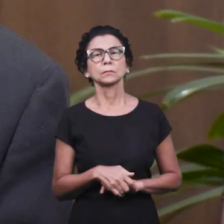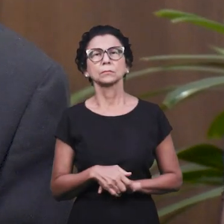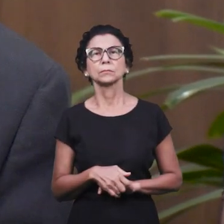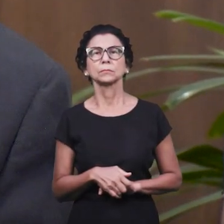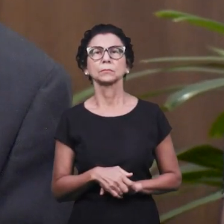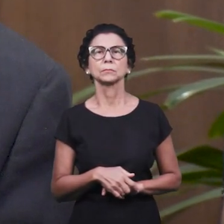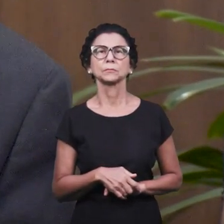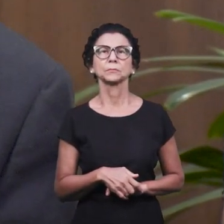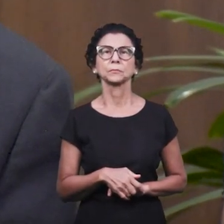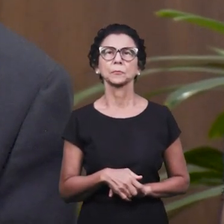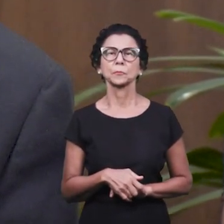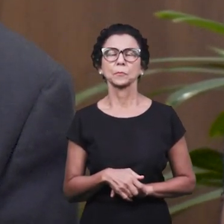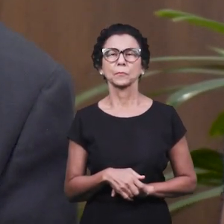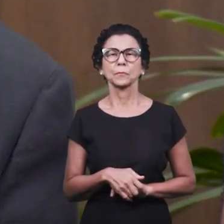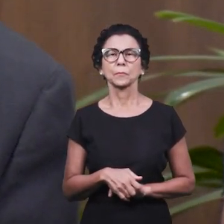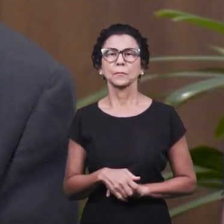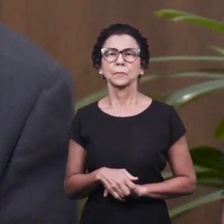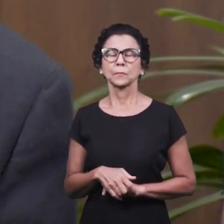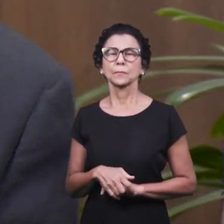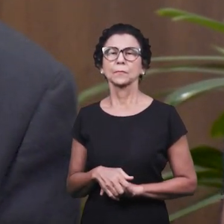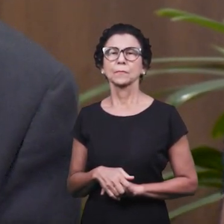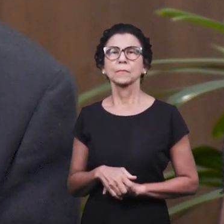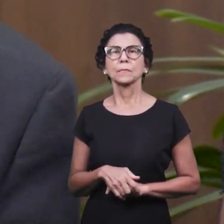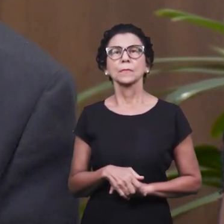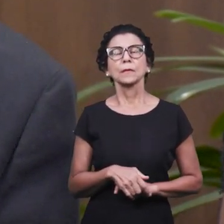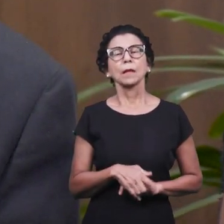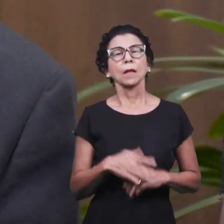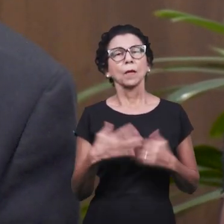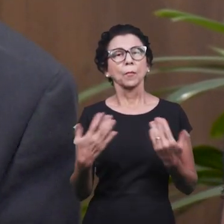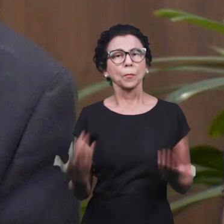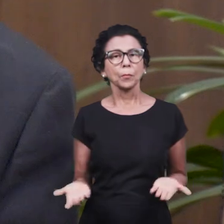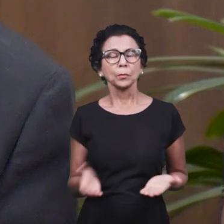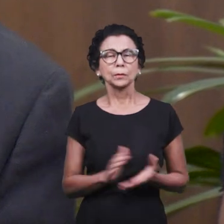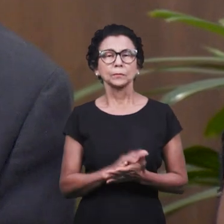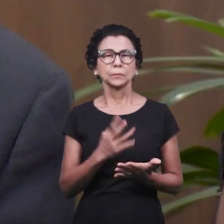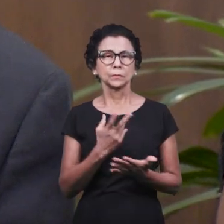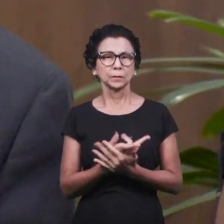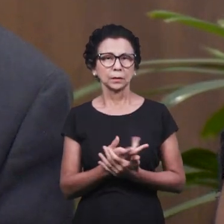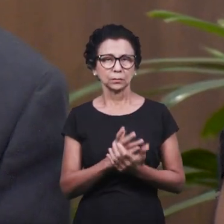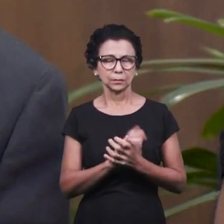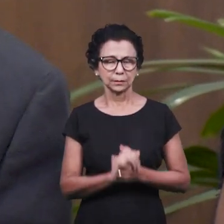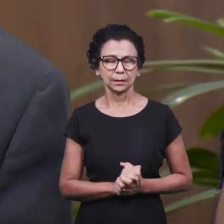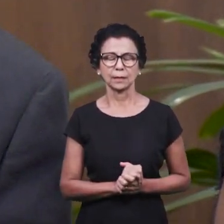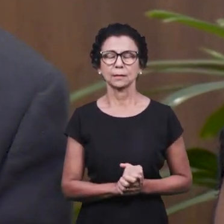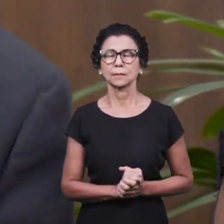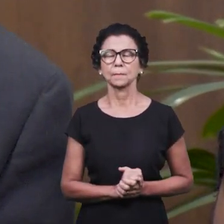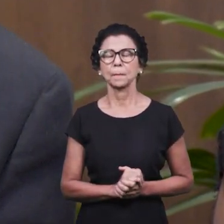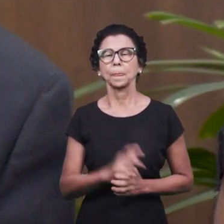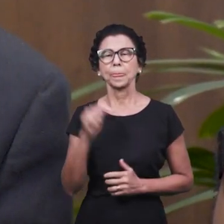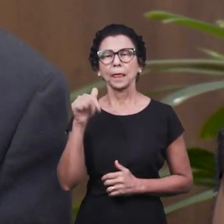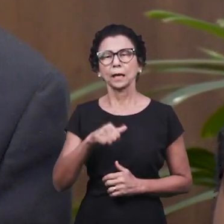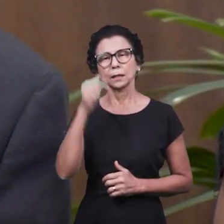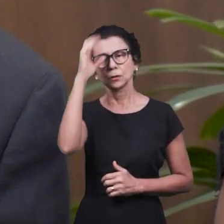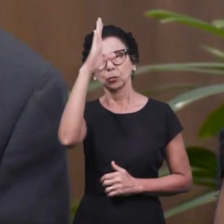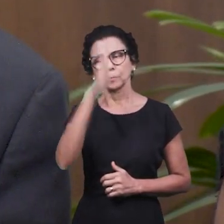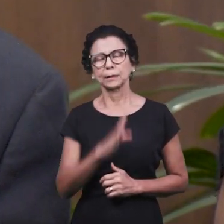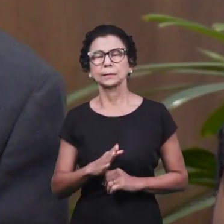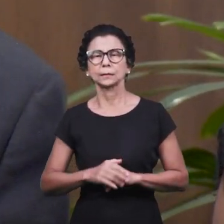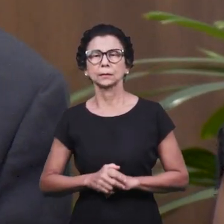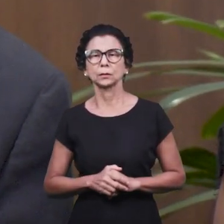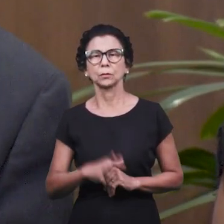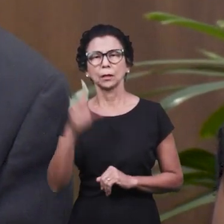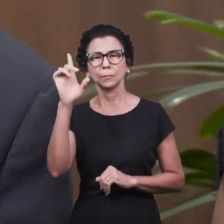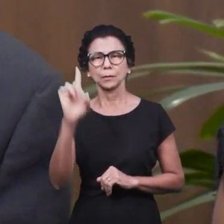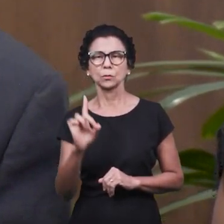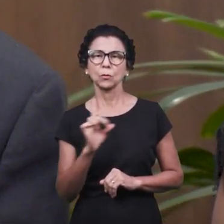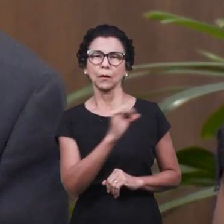pessoas quando vão, eles vão ficar na casa vão ter 3 experiências diferentes, vão ficar no mínimo em 3 casas diferentes, com